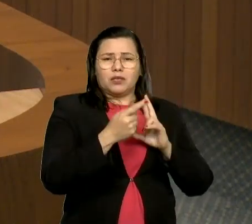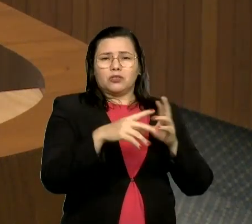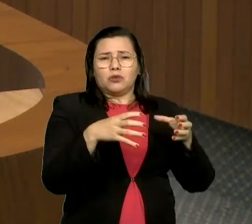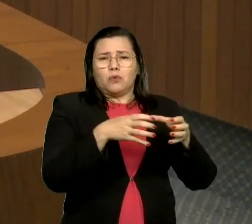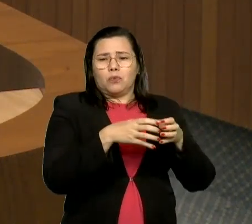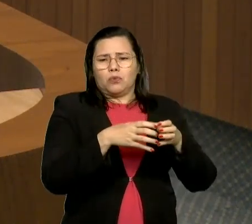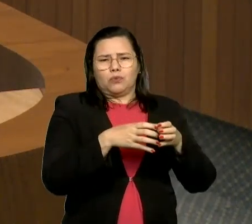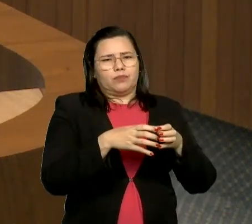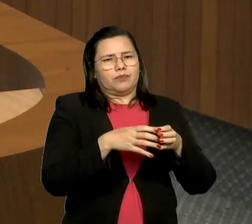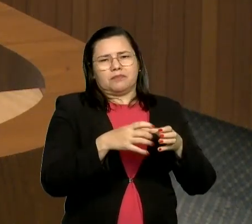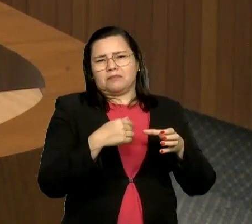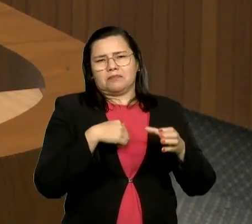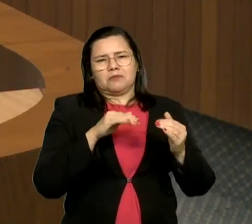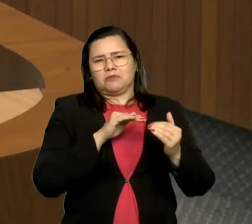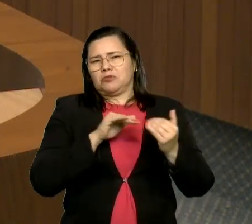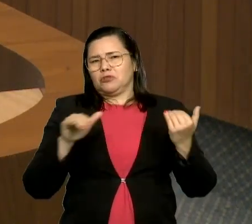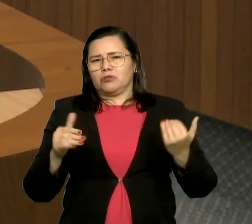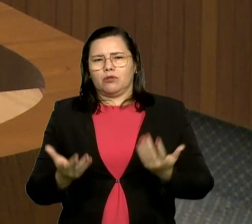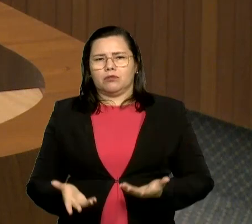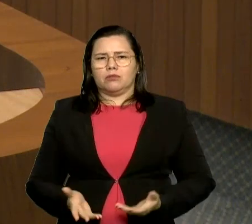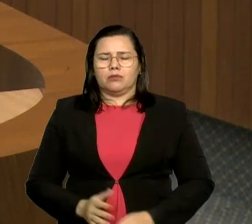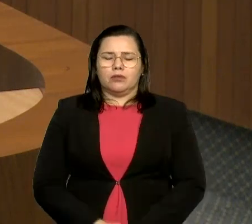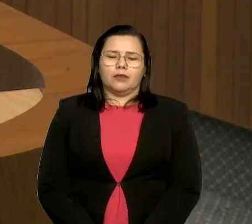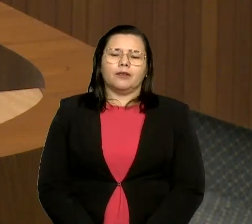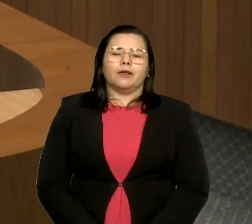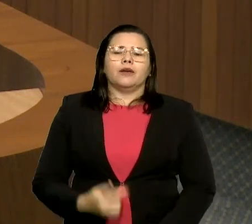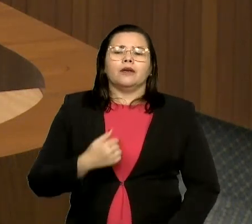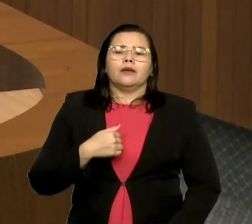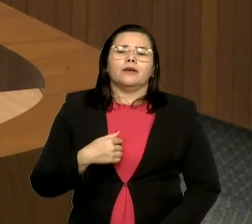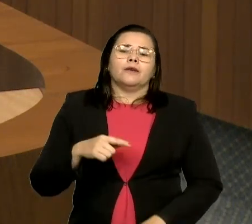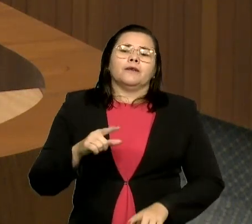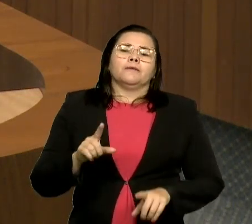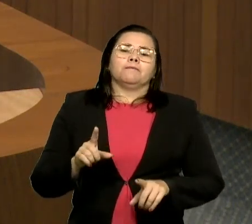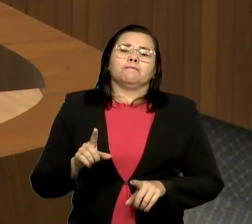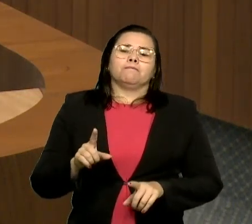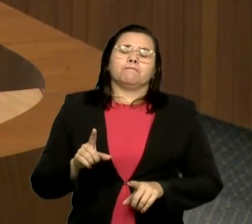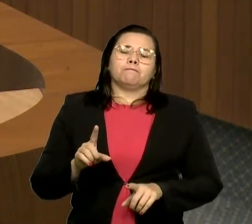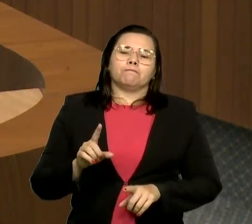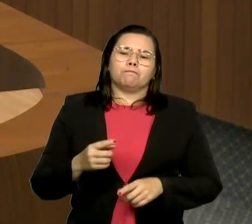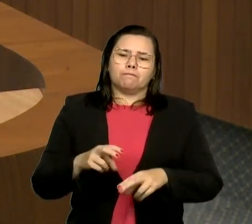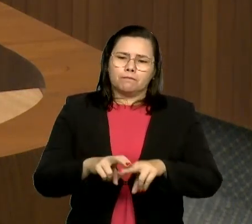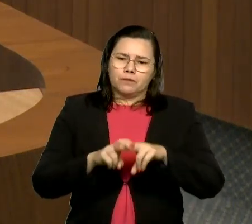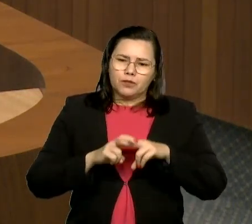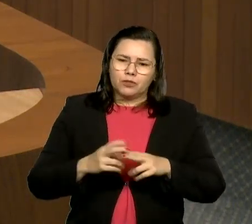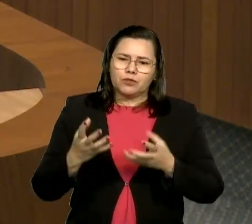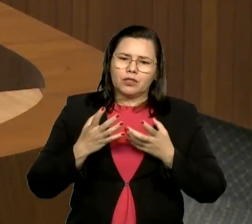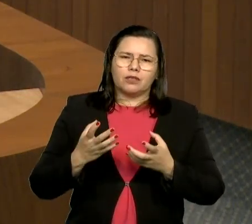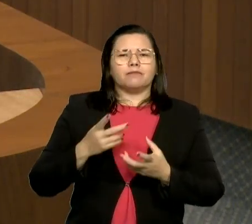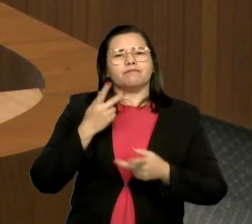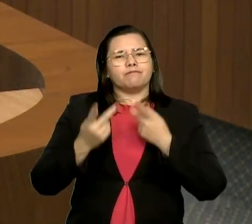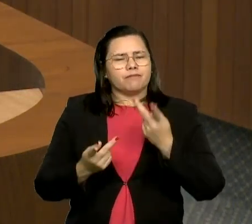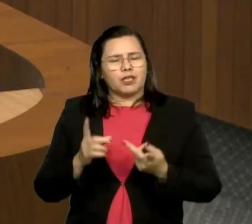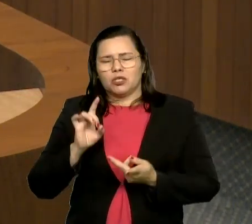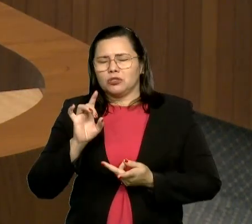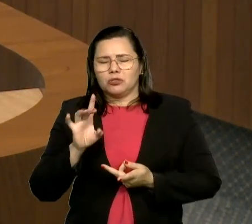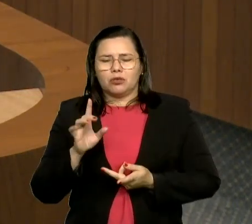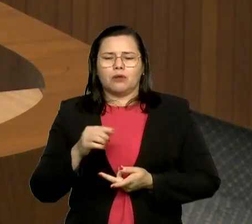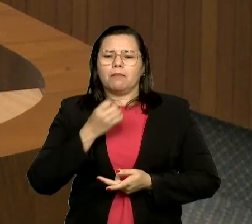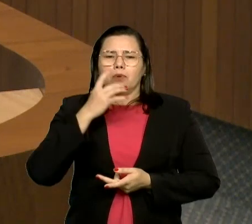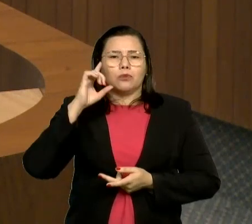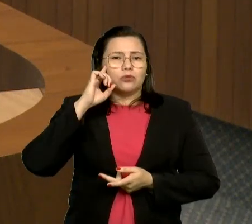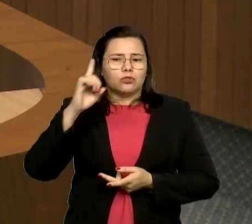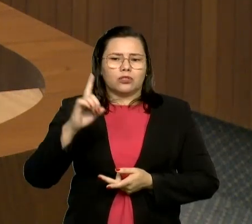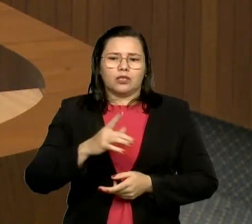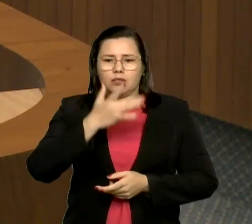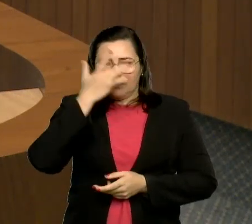eram essas palavras, fica essa reflexão e que tenham todos um bom dia e as pessoas hoje que